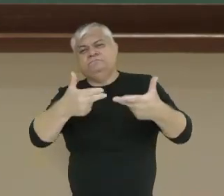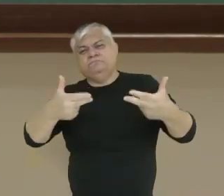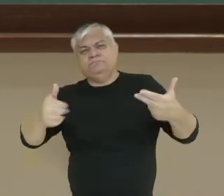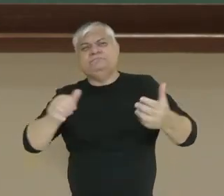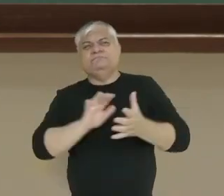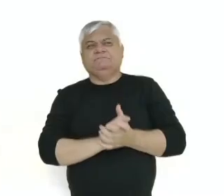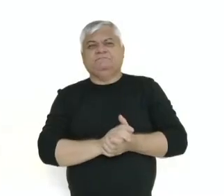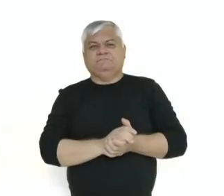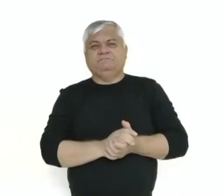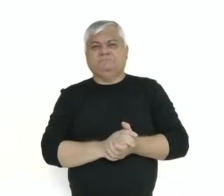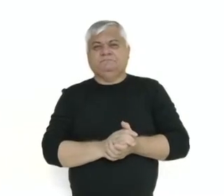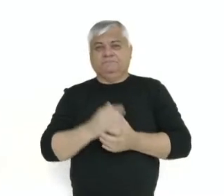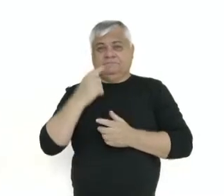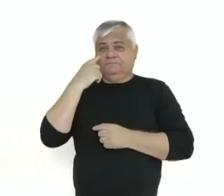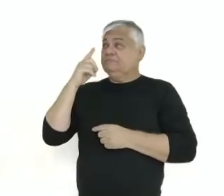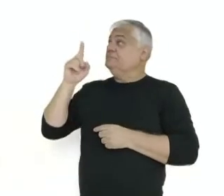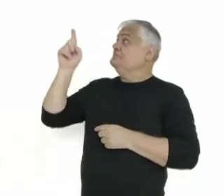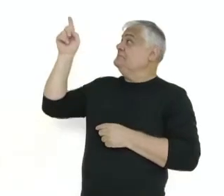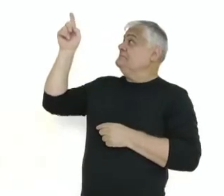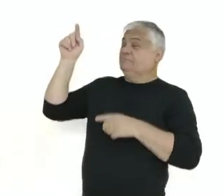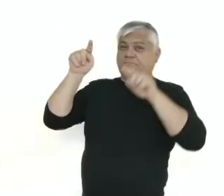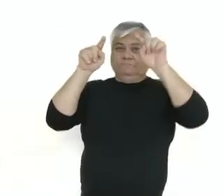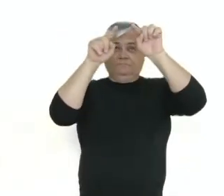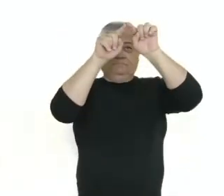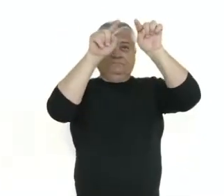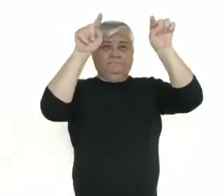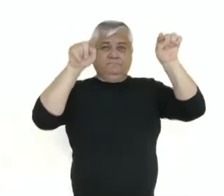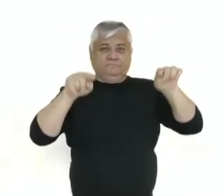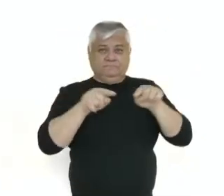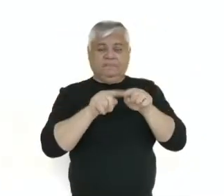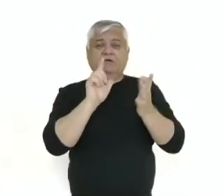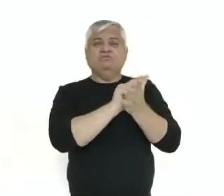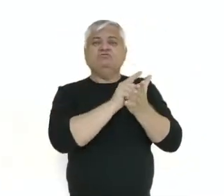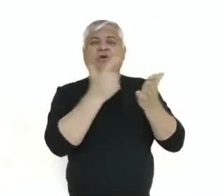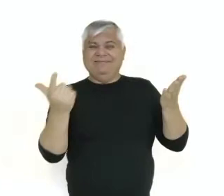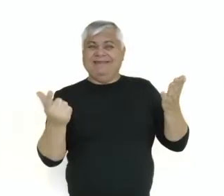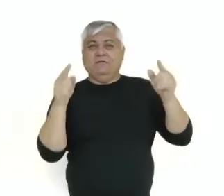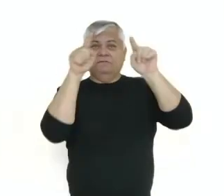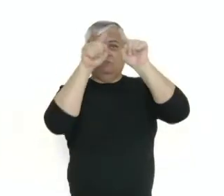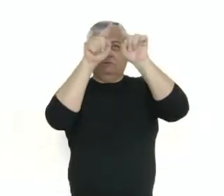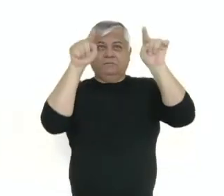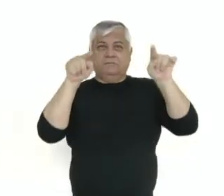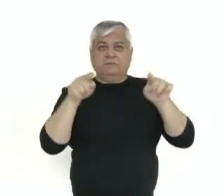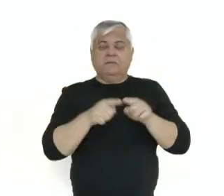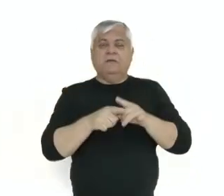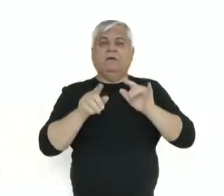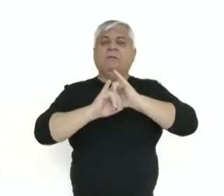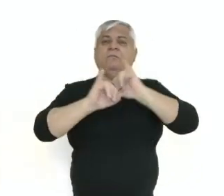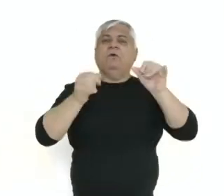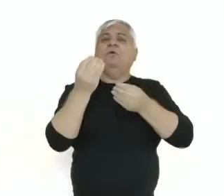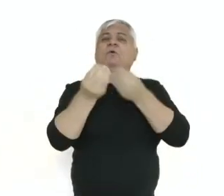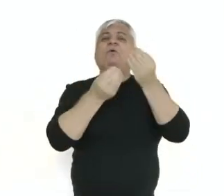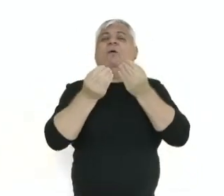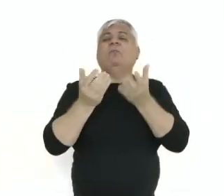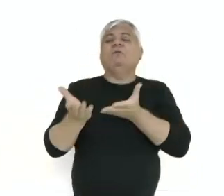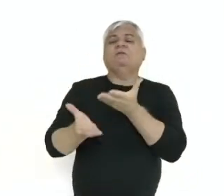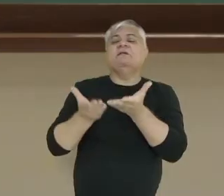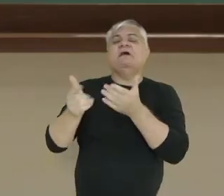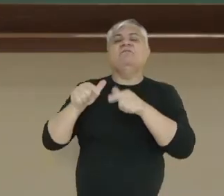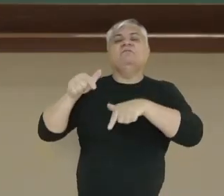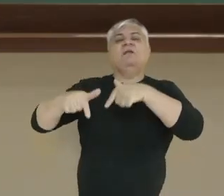um anúncio de um periódico paranaense, de um jornal, que mostra um pouco como é que se tratava esse trabalho,